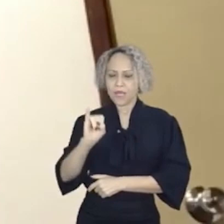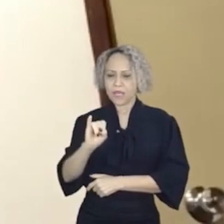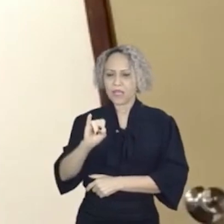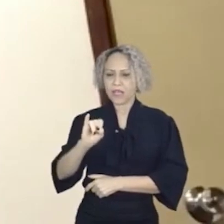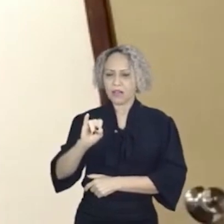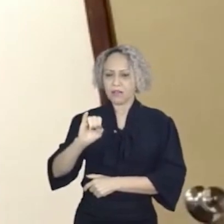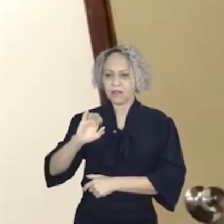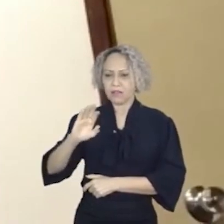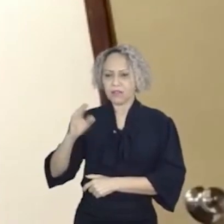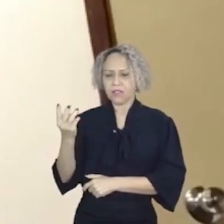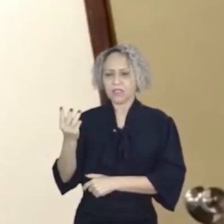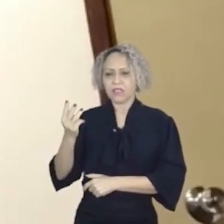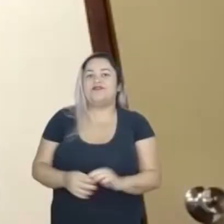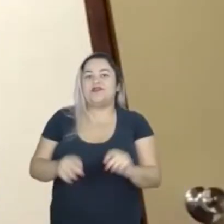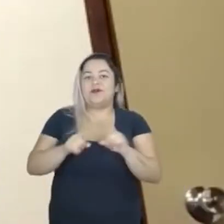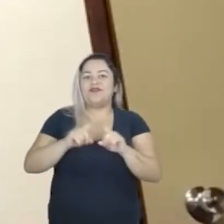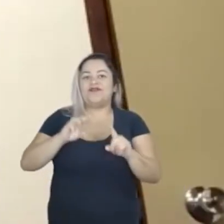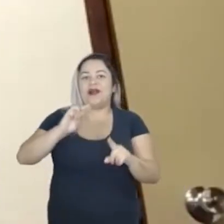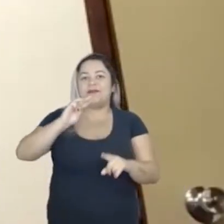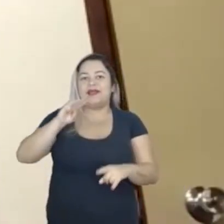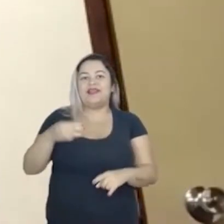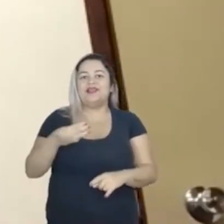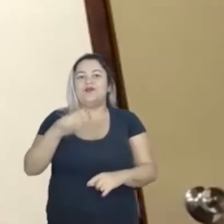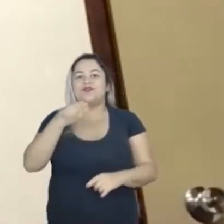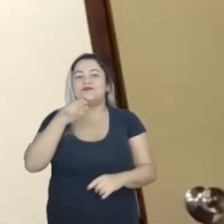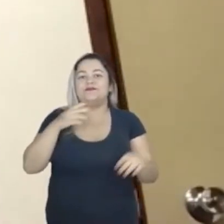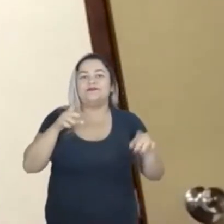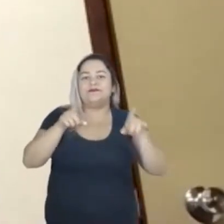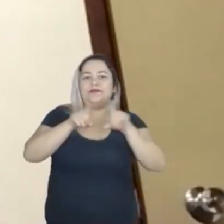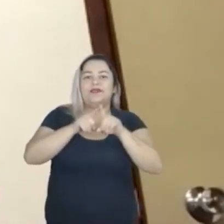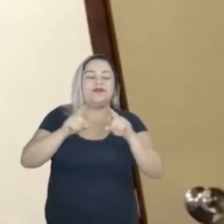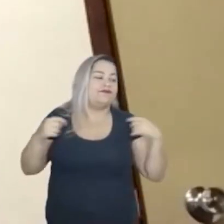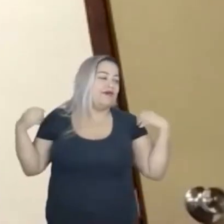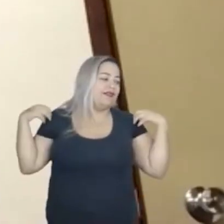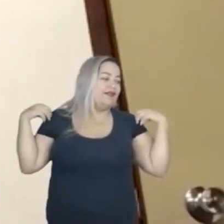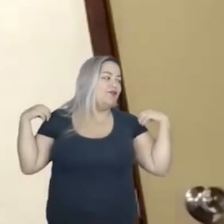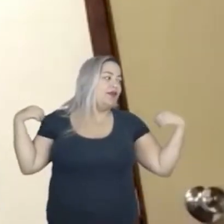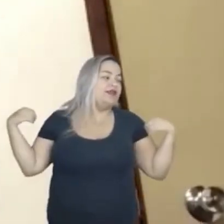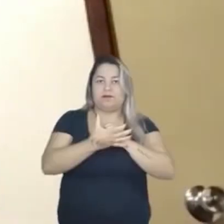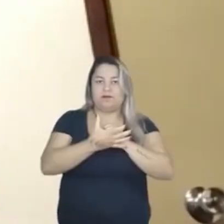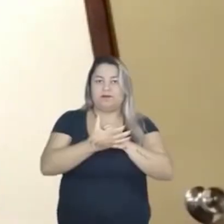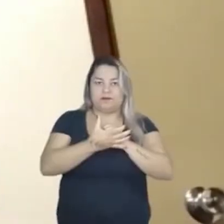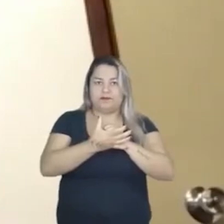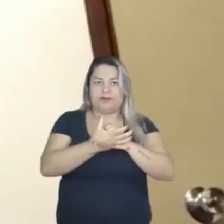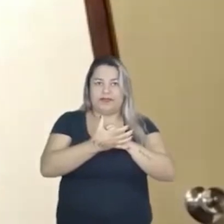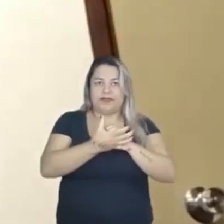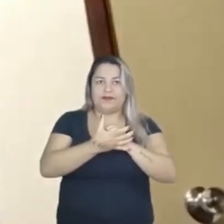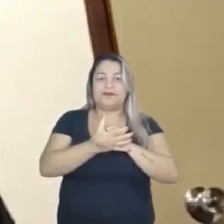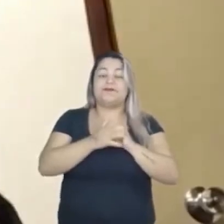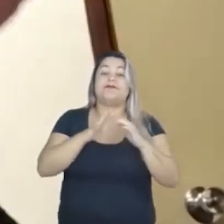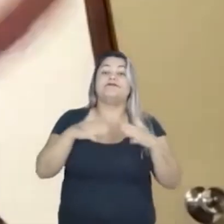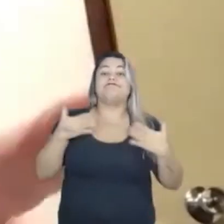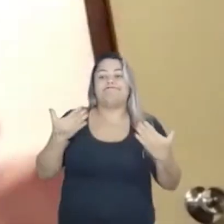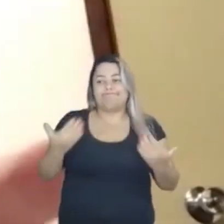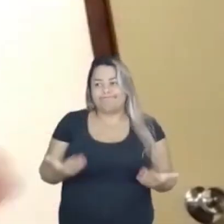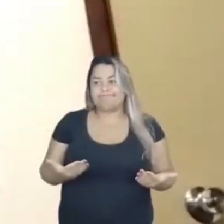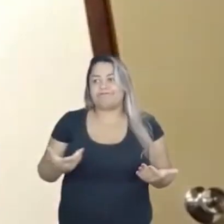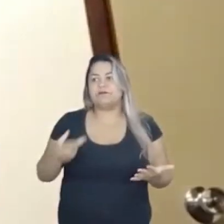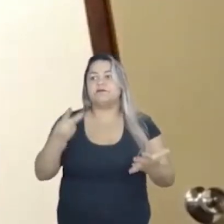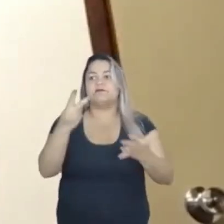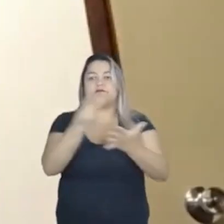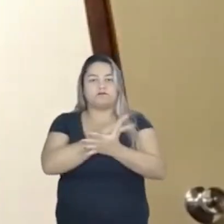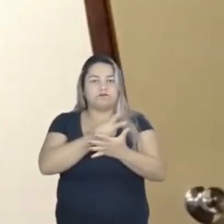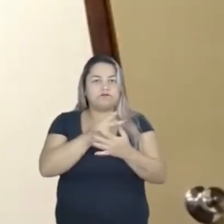ilegalidades de forma continuada, a ANEEL multa e não acontece nada. Então, assim, se a gente